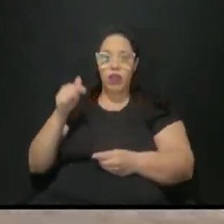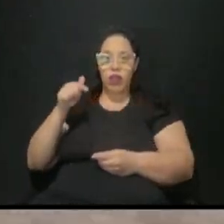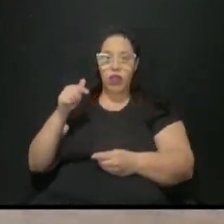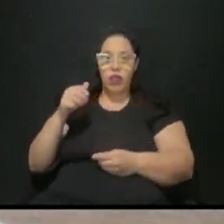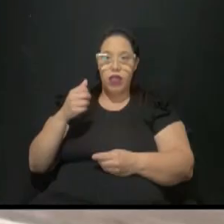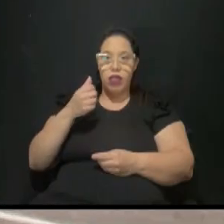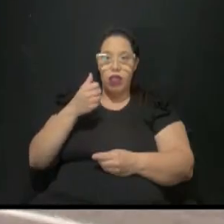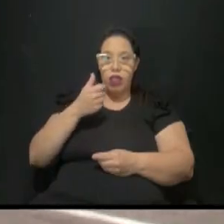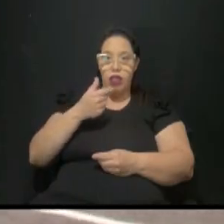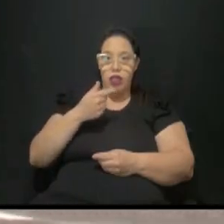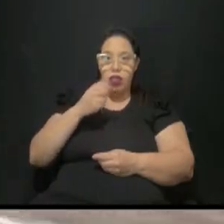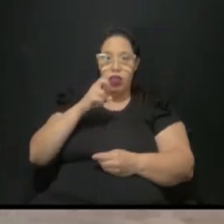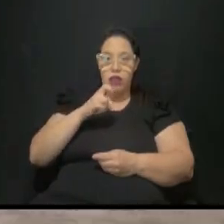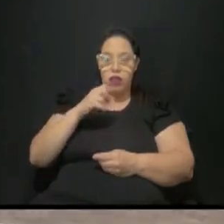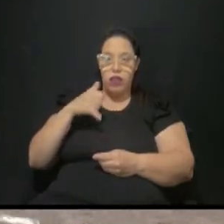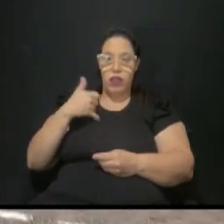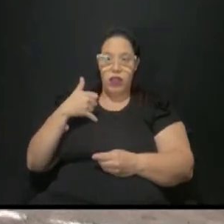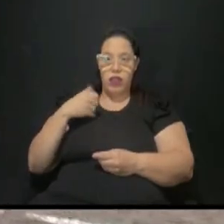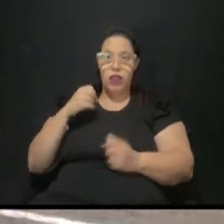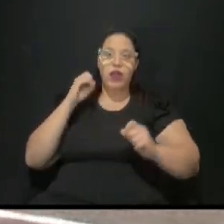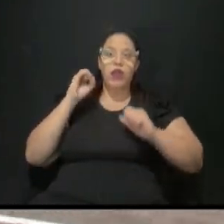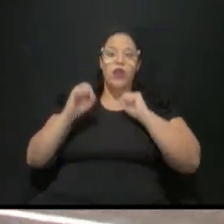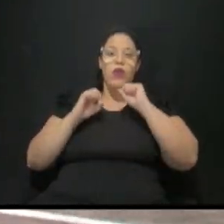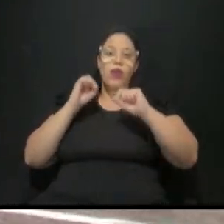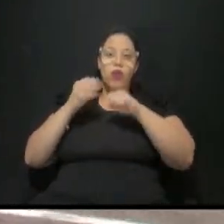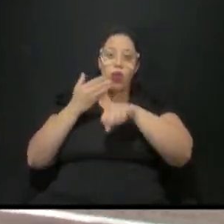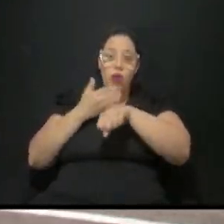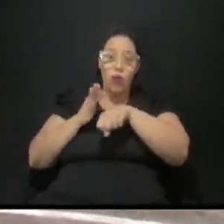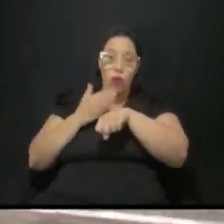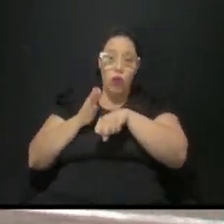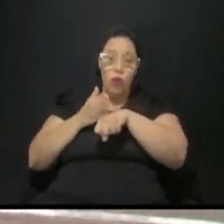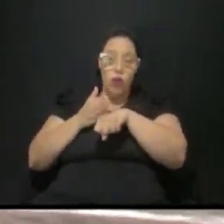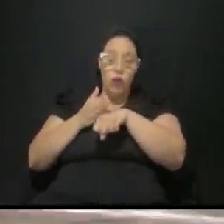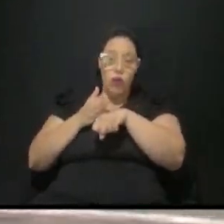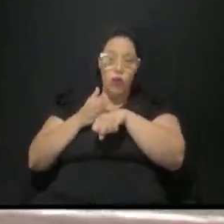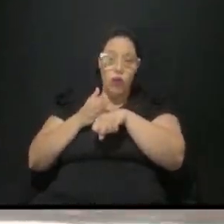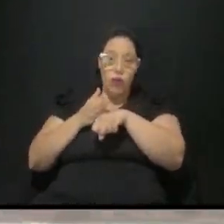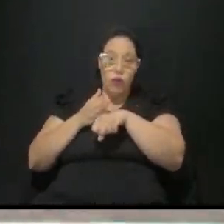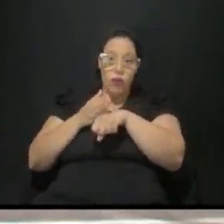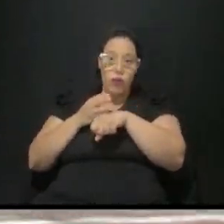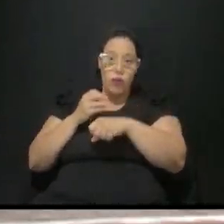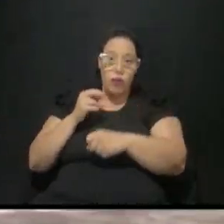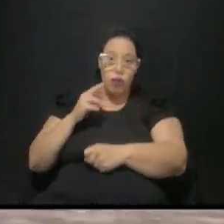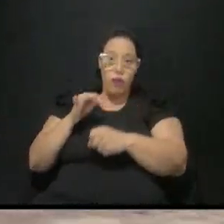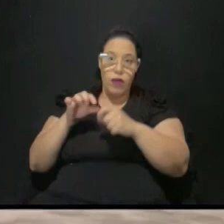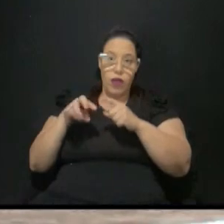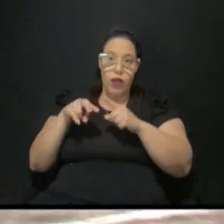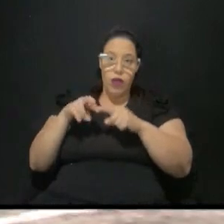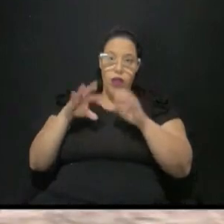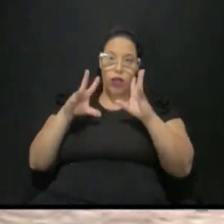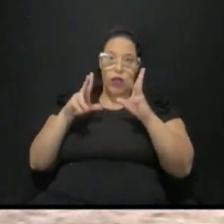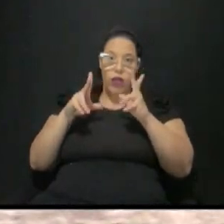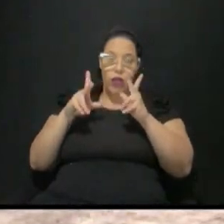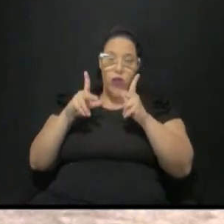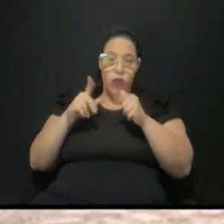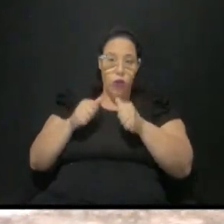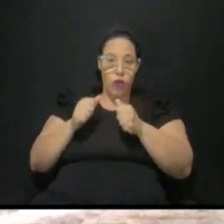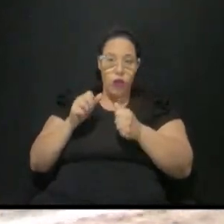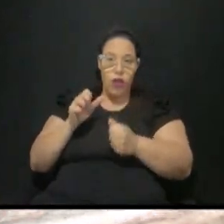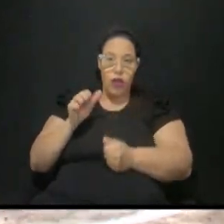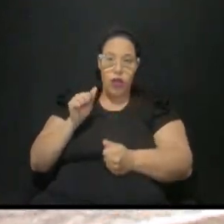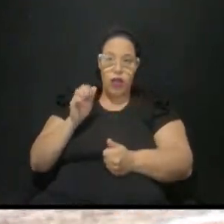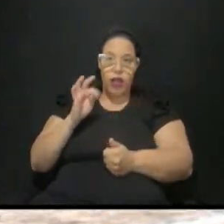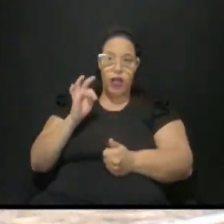são as modalidades que vocês estão treinando? A gente lá no PES desenvolve todas as modalidades do atletismo, tanto